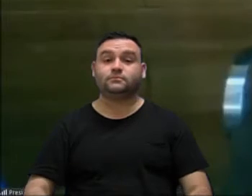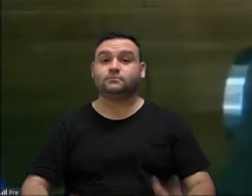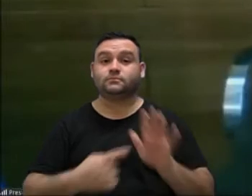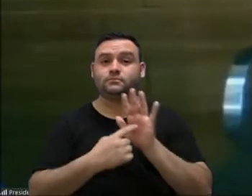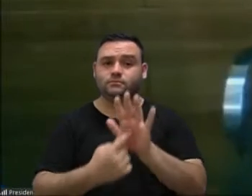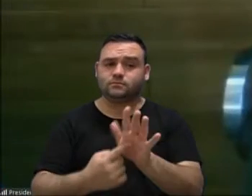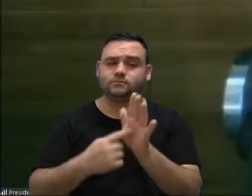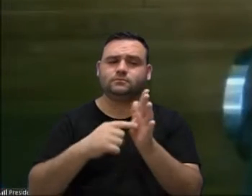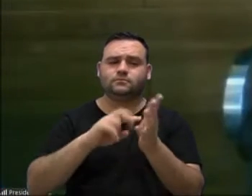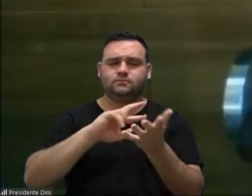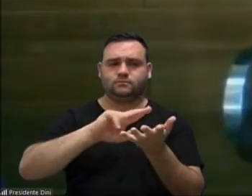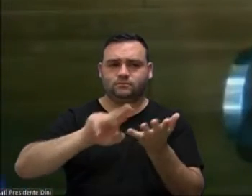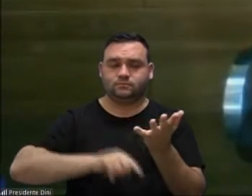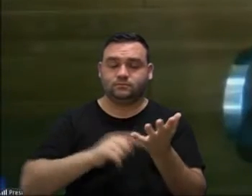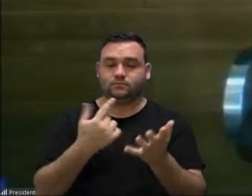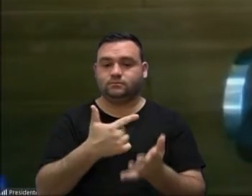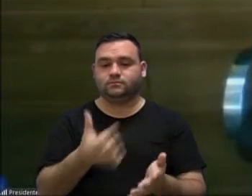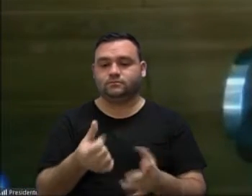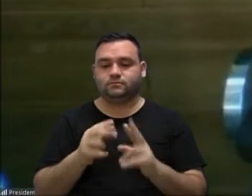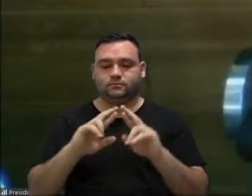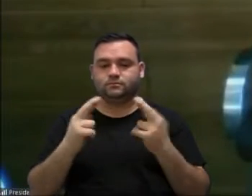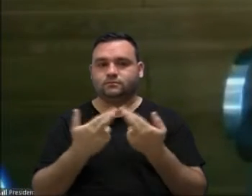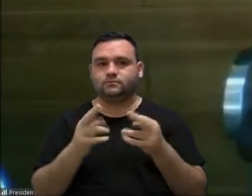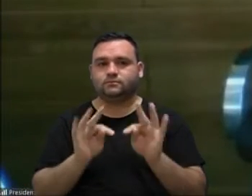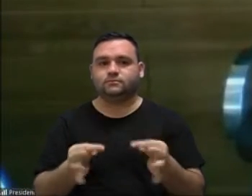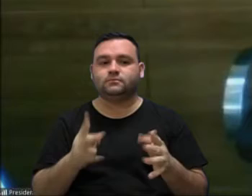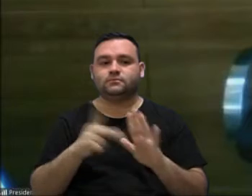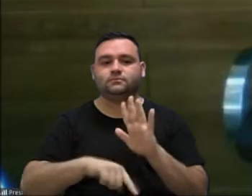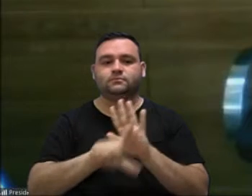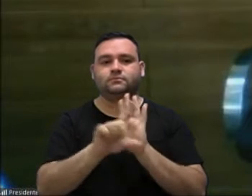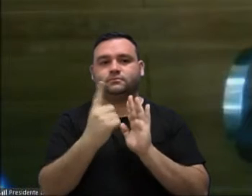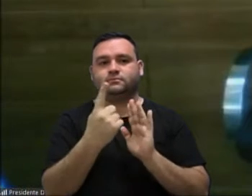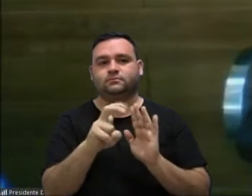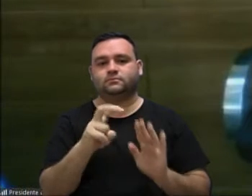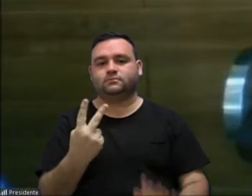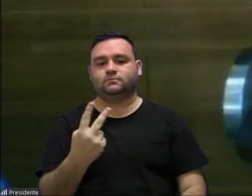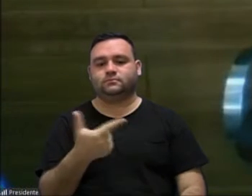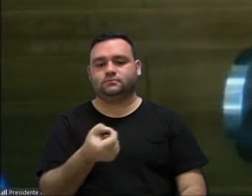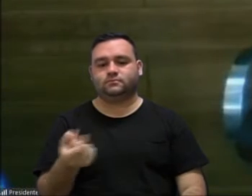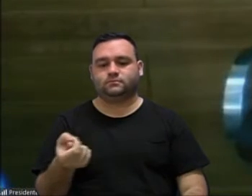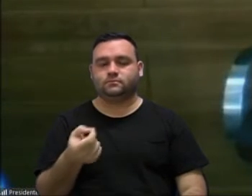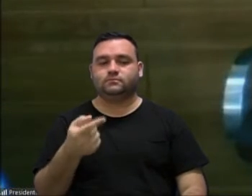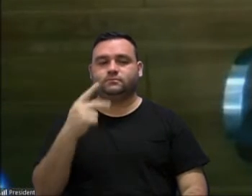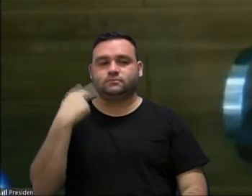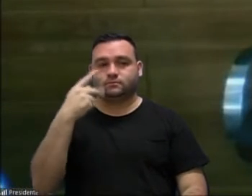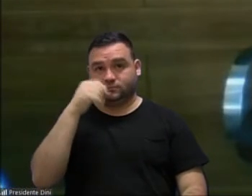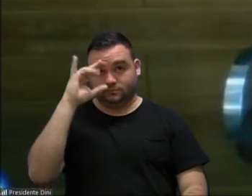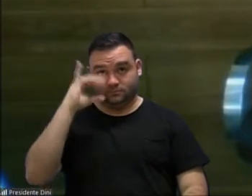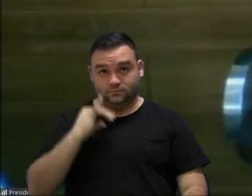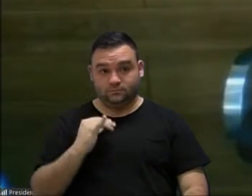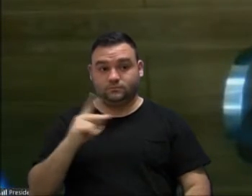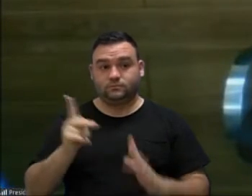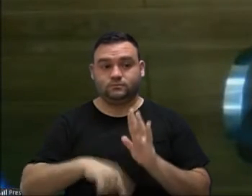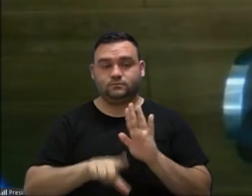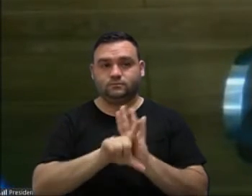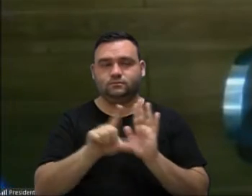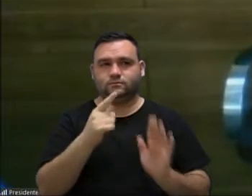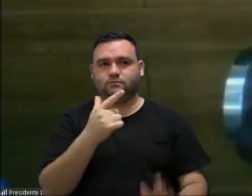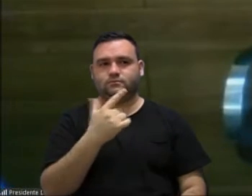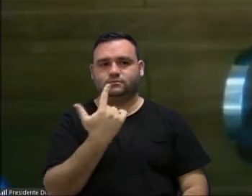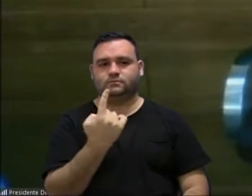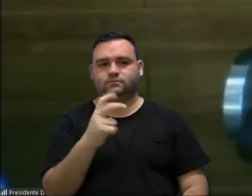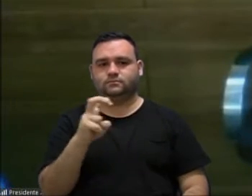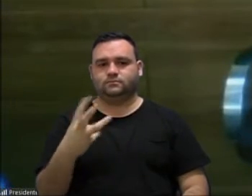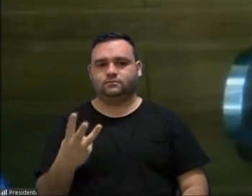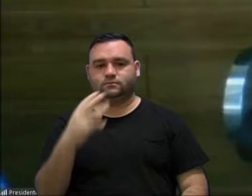Apresentação das matérias, 26ª sessão. Projeto de lei 152, 2020, da vereadora Iara Bernardi. Projeto de lei 153,